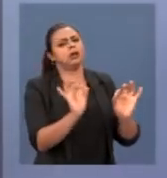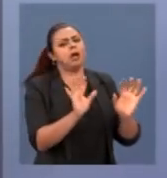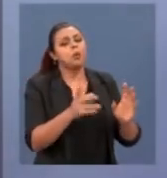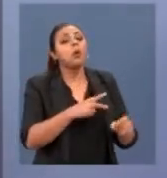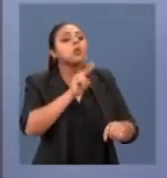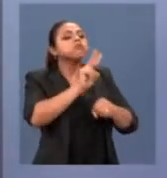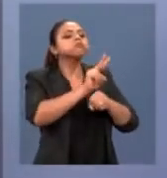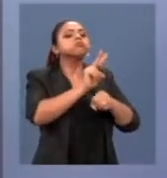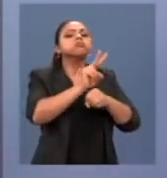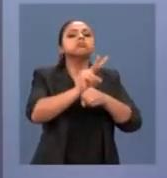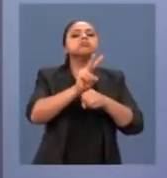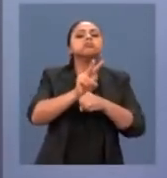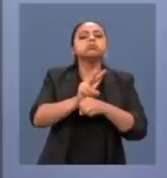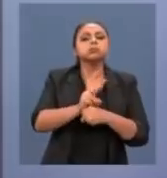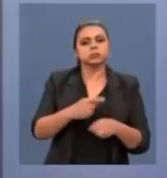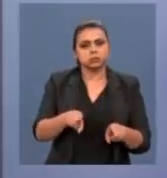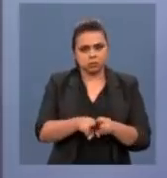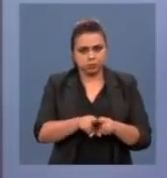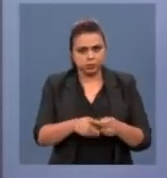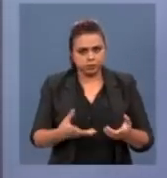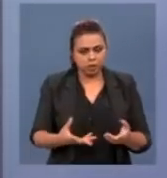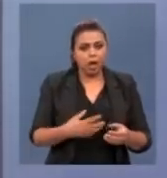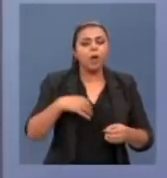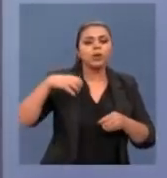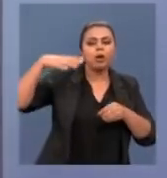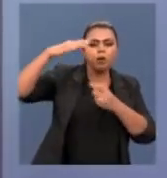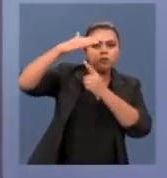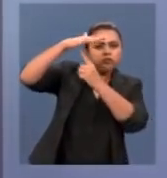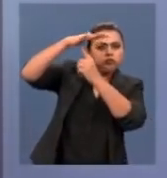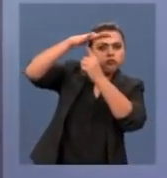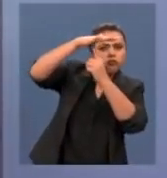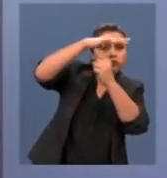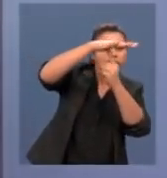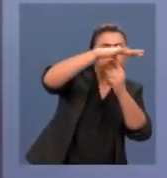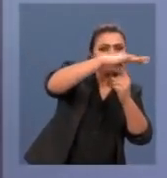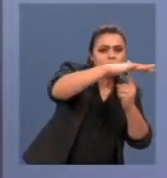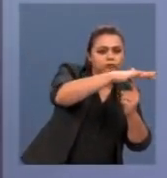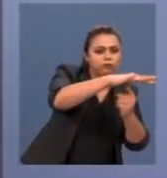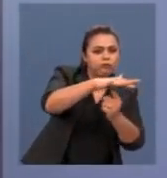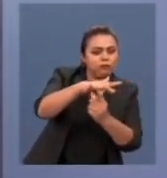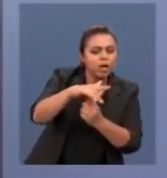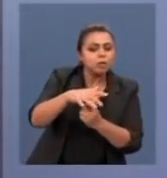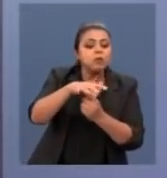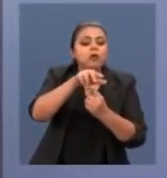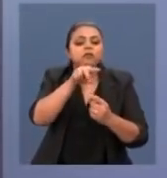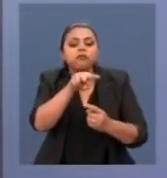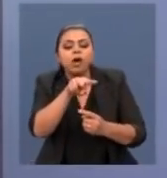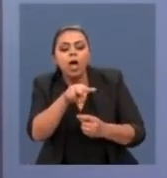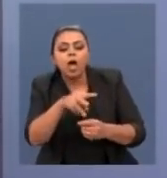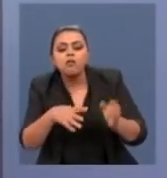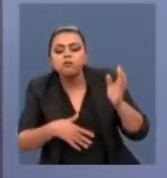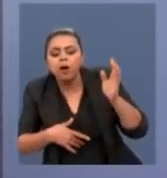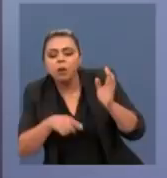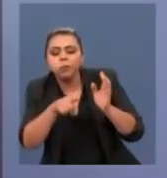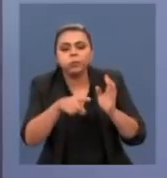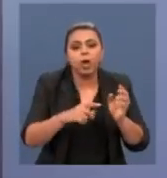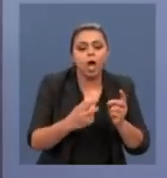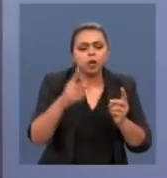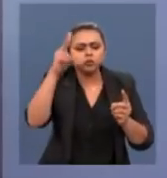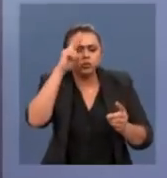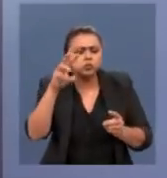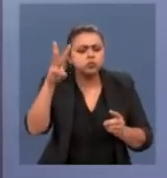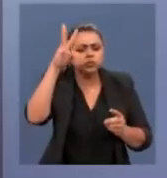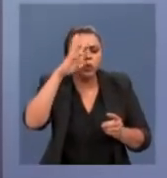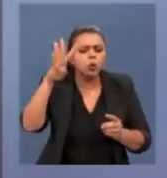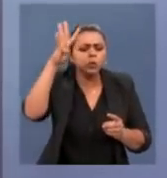vigiar os morro com drone o drone vai vigiar vai lá no morro e v8 ao bandido um dia vai no segundo dia vai no terceiro